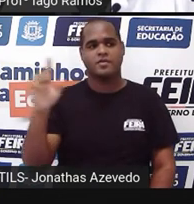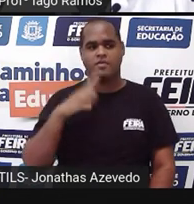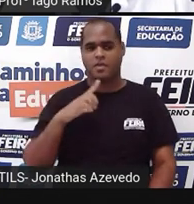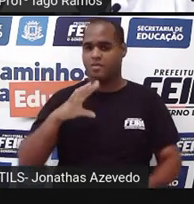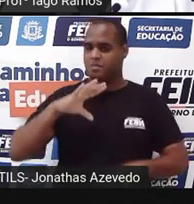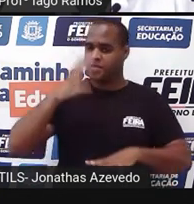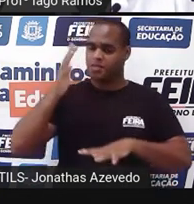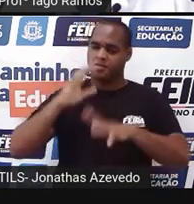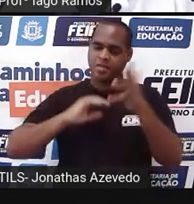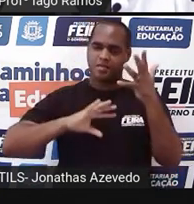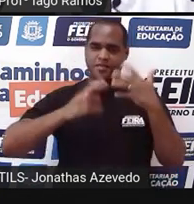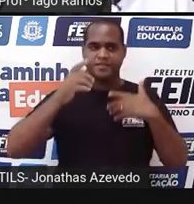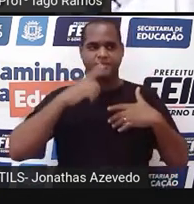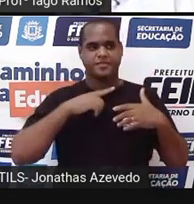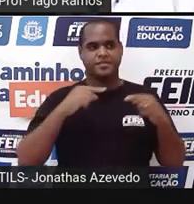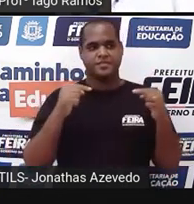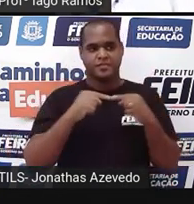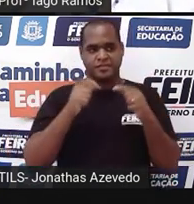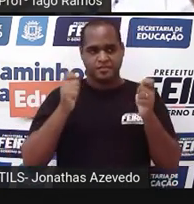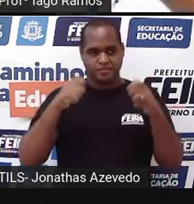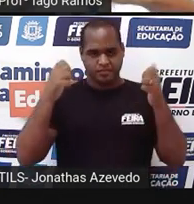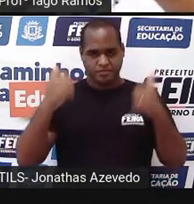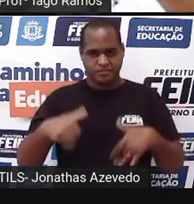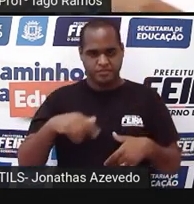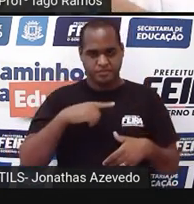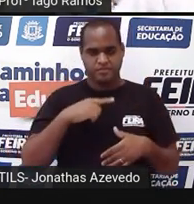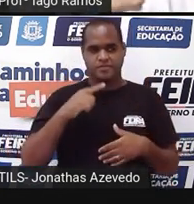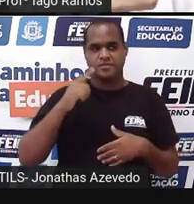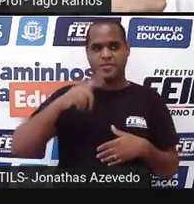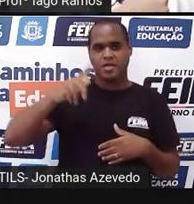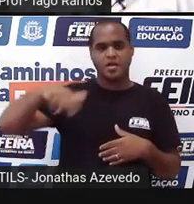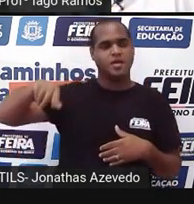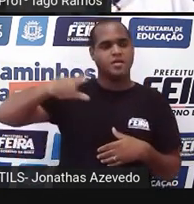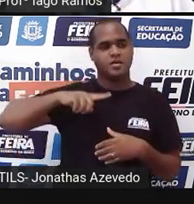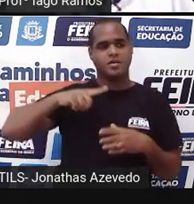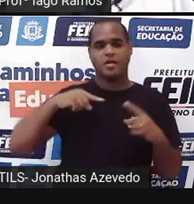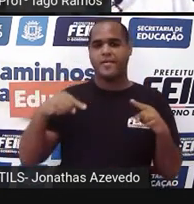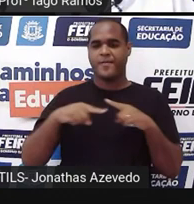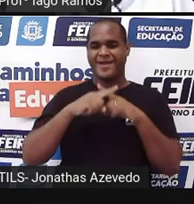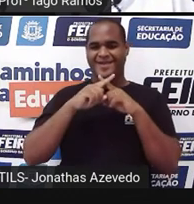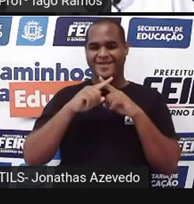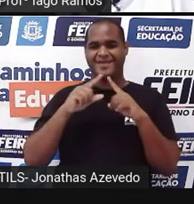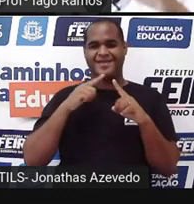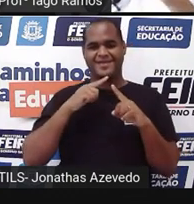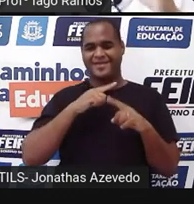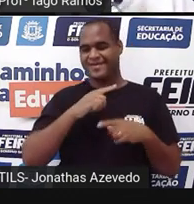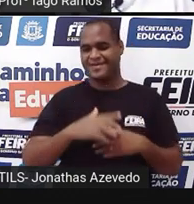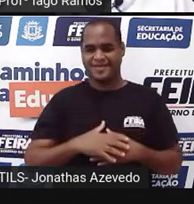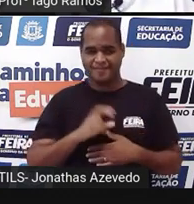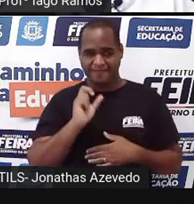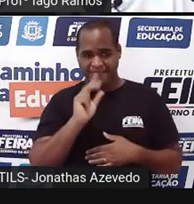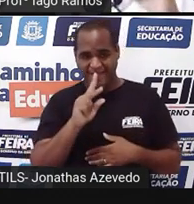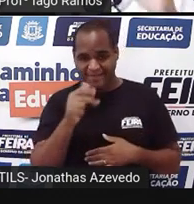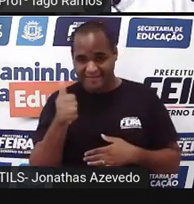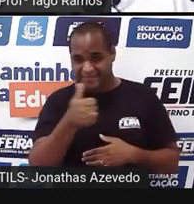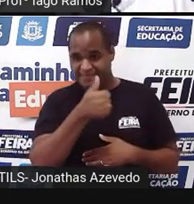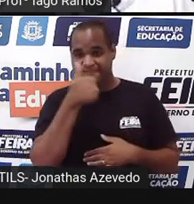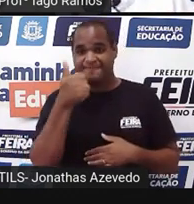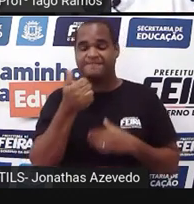acontece com retas concorrentes e retas que se cruzam certo beleza